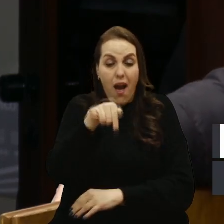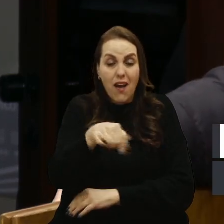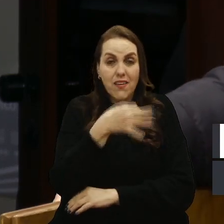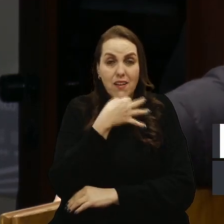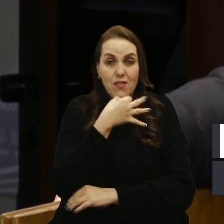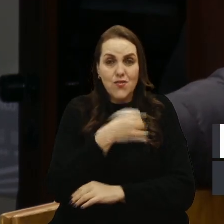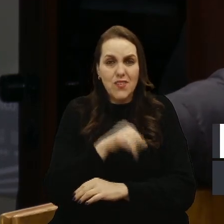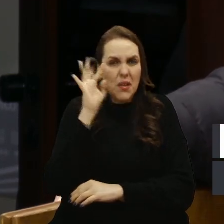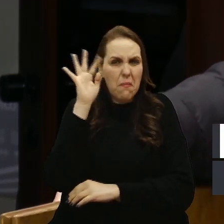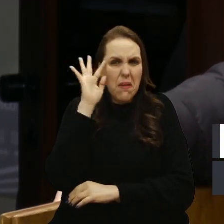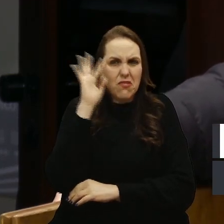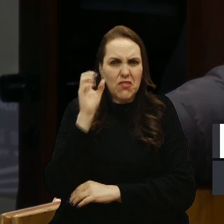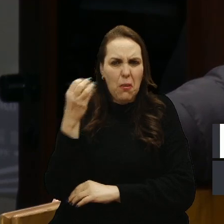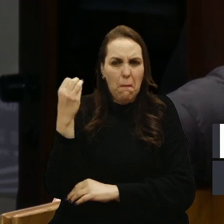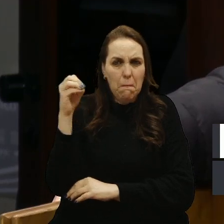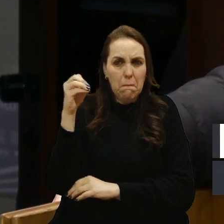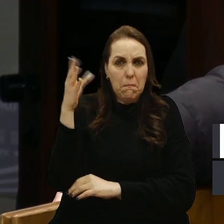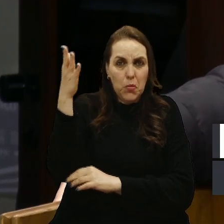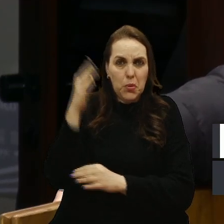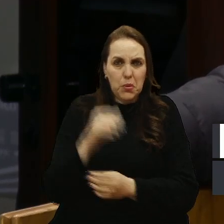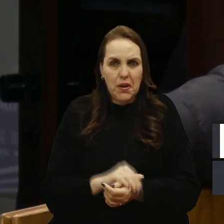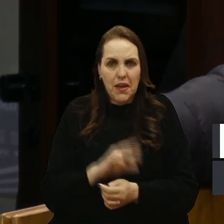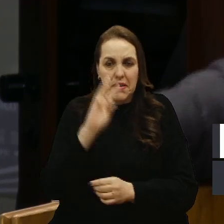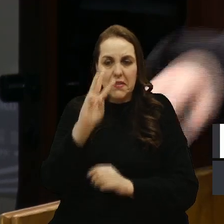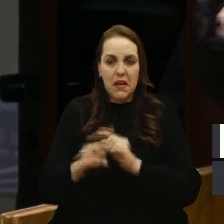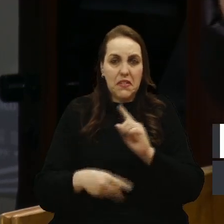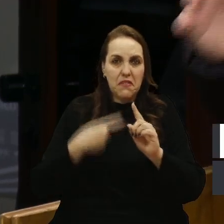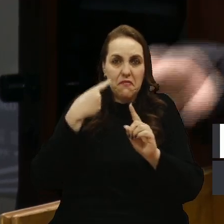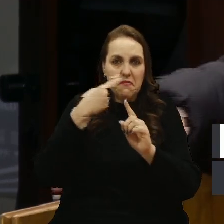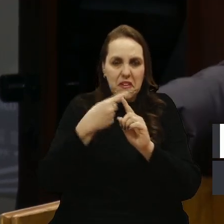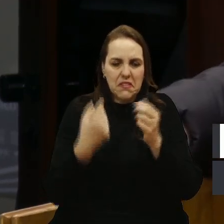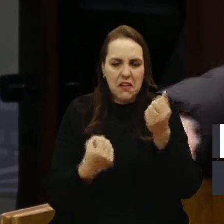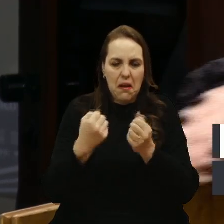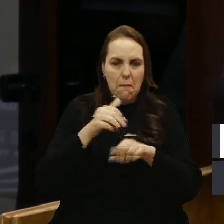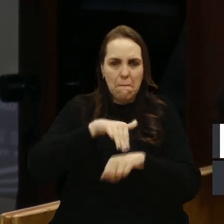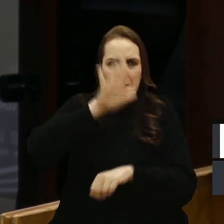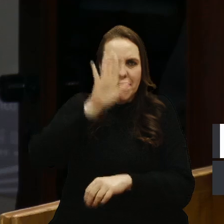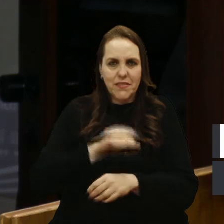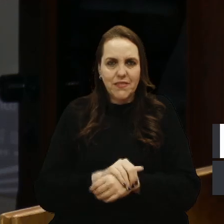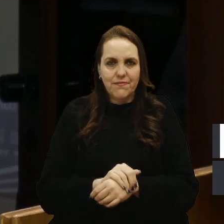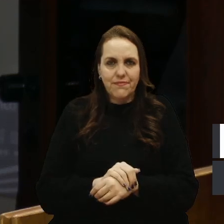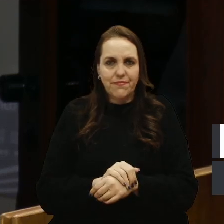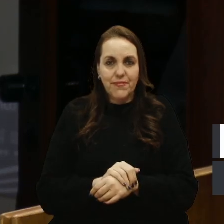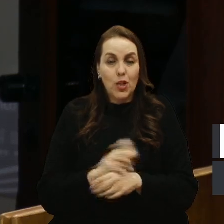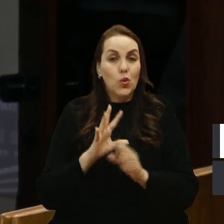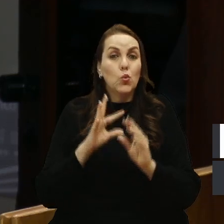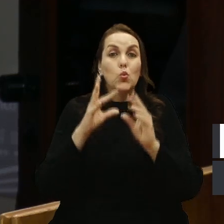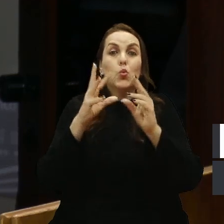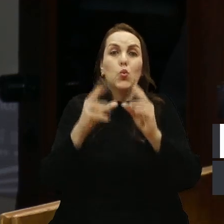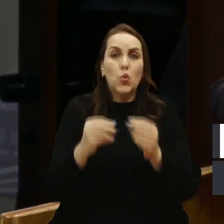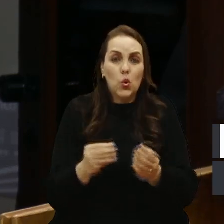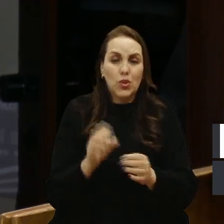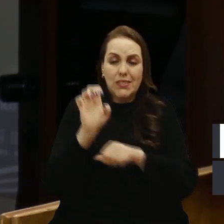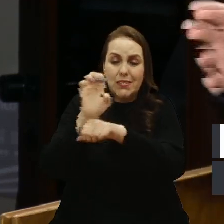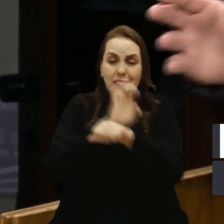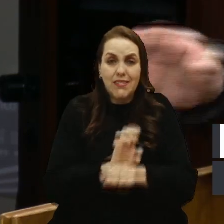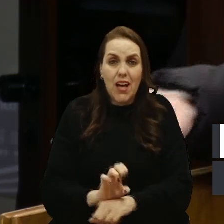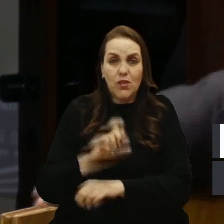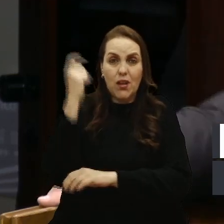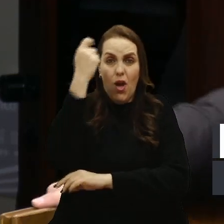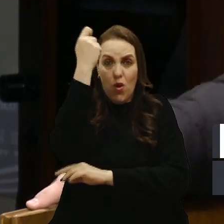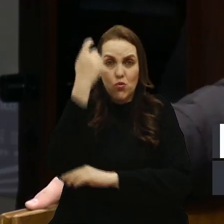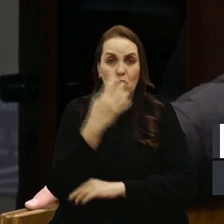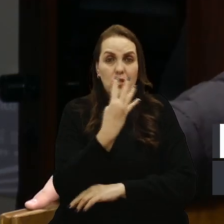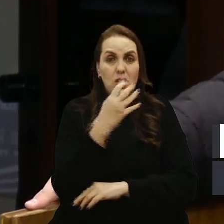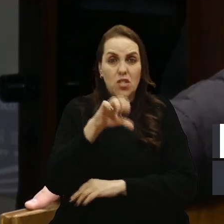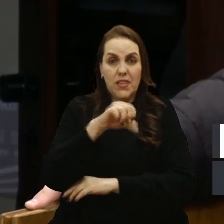quanto não dá em Porto Alegre, deve ser umas 3 vezes a nossa frota, 2 a 3 vezes. E todo o restante do estado gaúcho, os 497